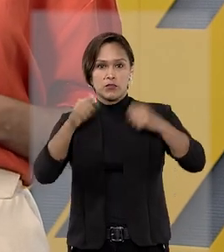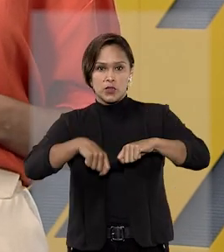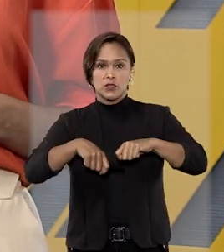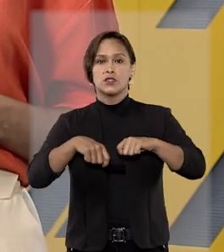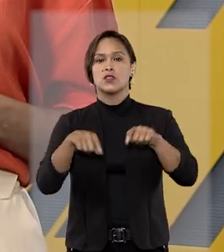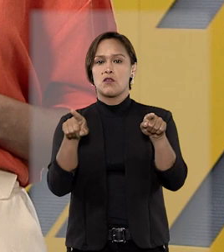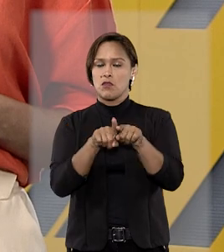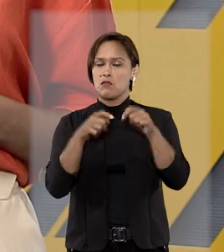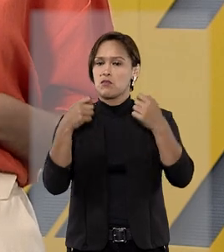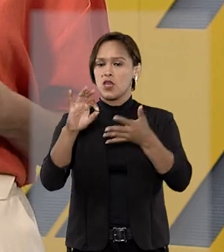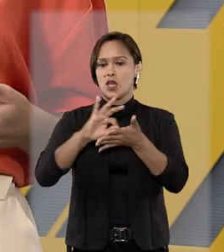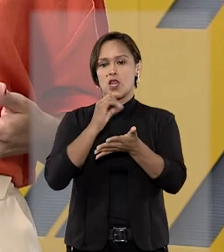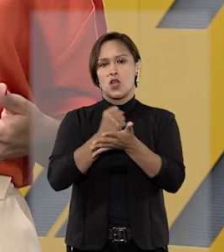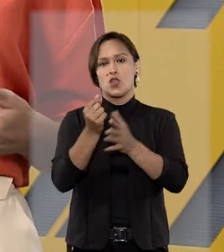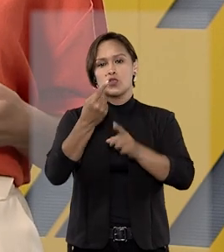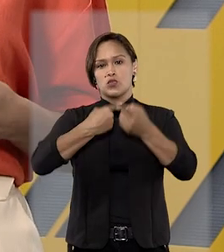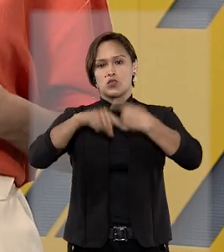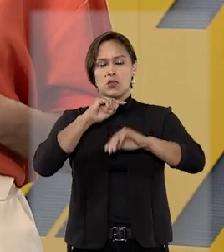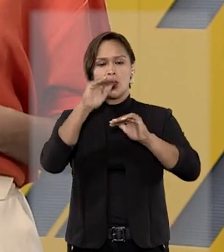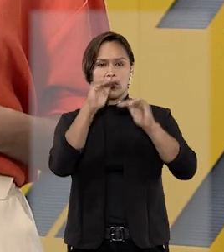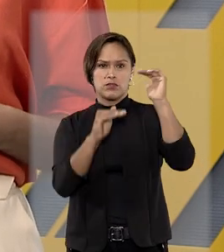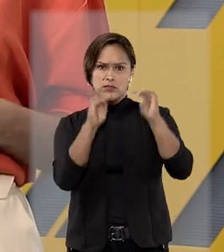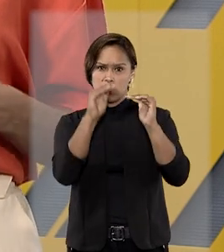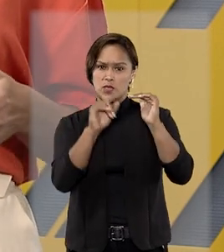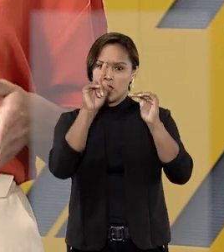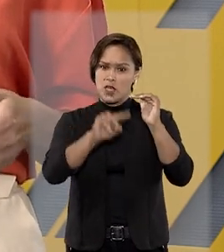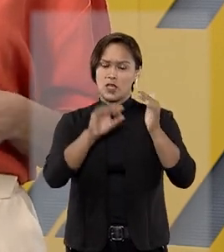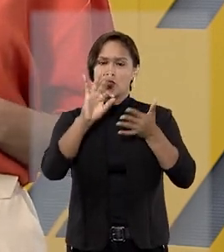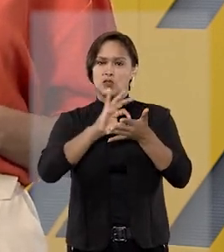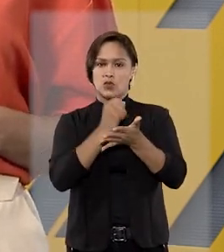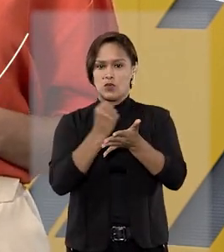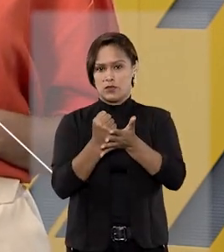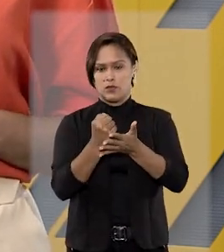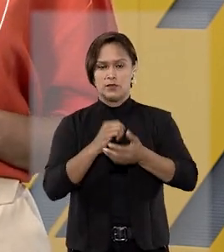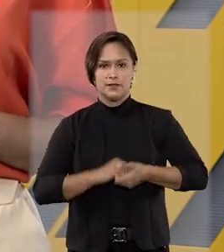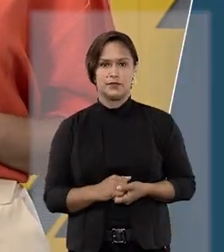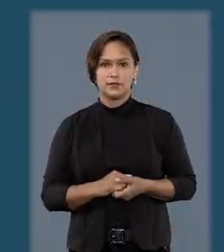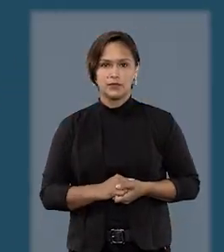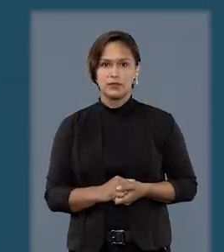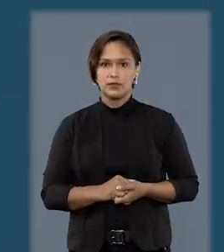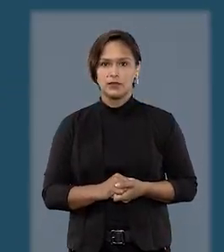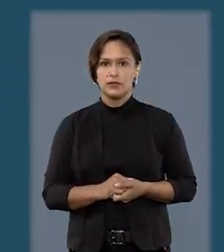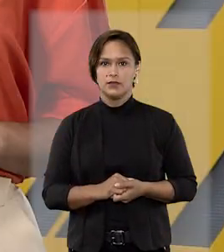condições indispensáveis para superar as desigualdades entre os contratantes.